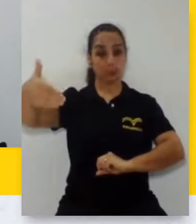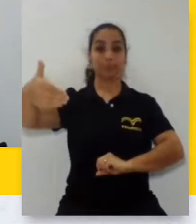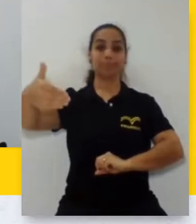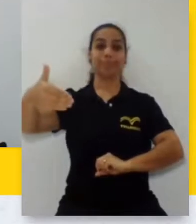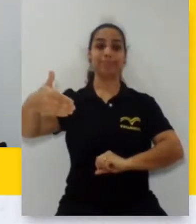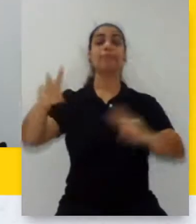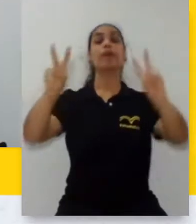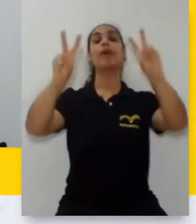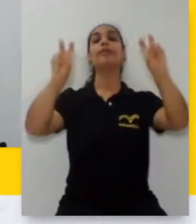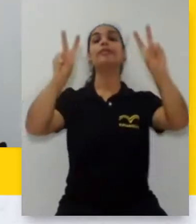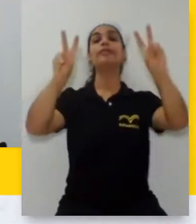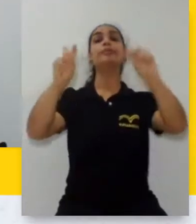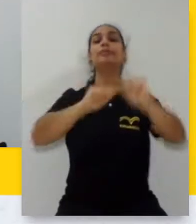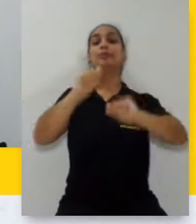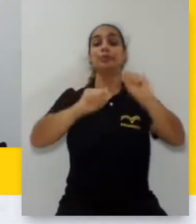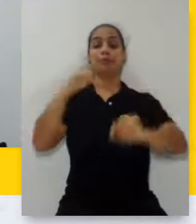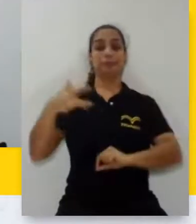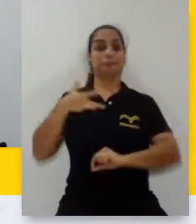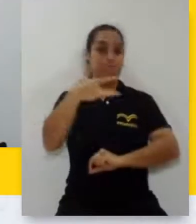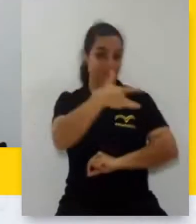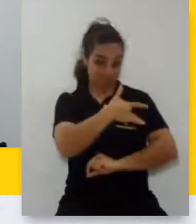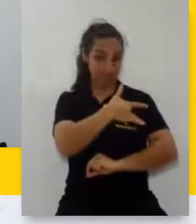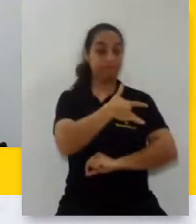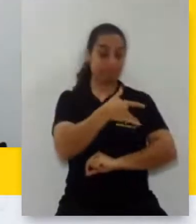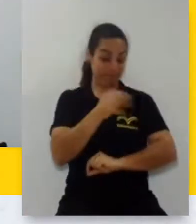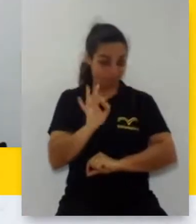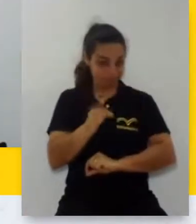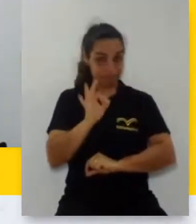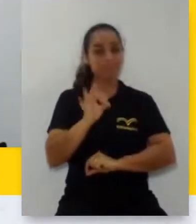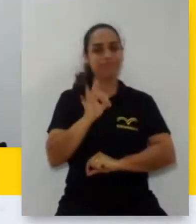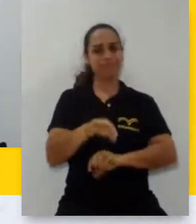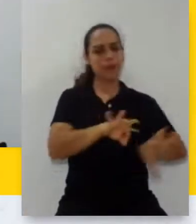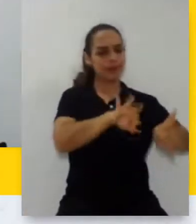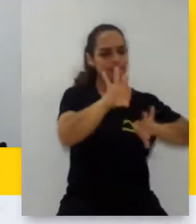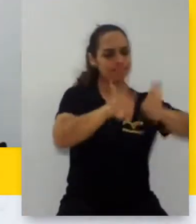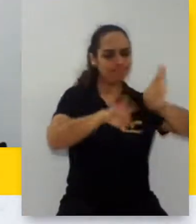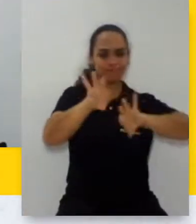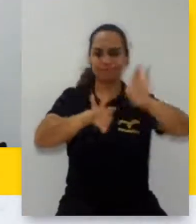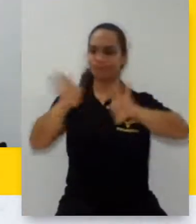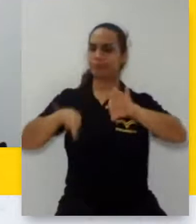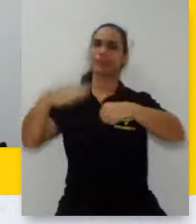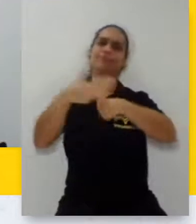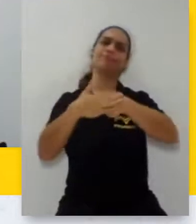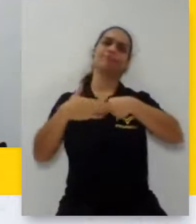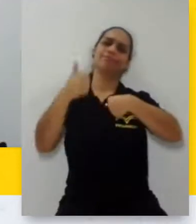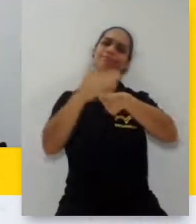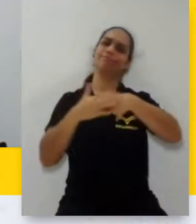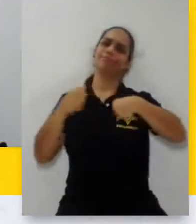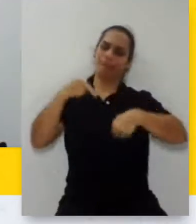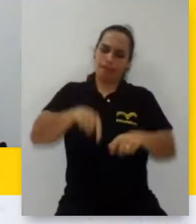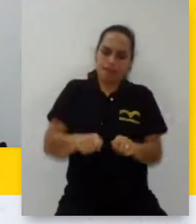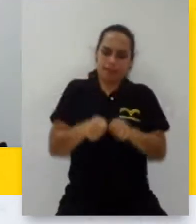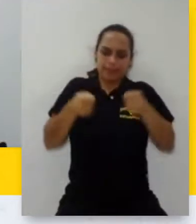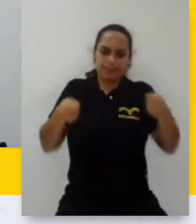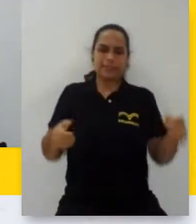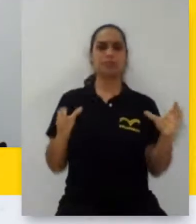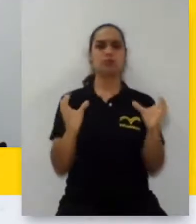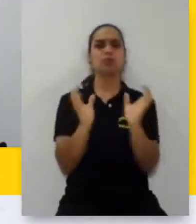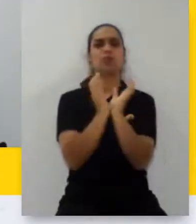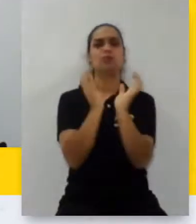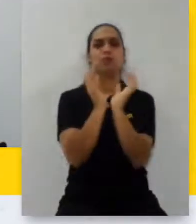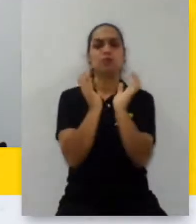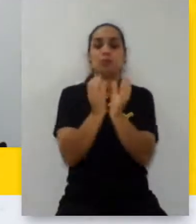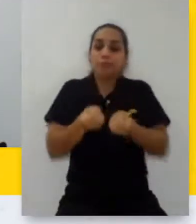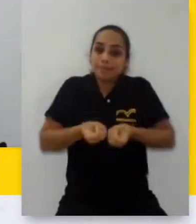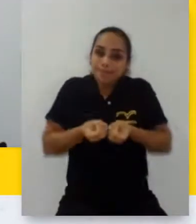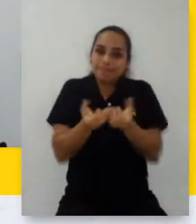E foi preparado com muito carinho por todos nós da Uniaselv para vocês que estão assistindo. E eu espero do fundo do